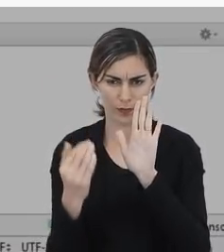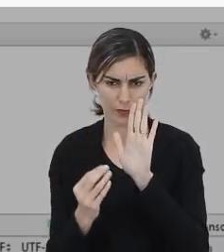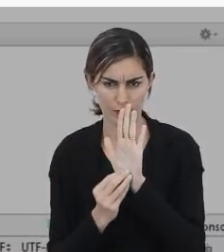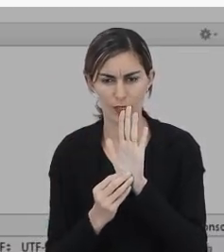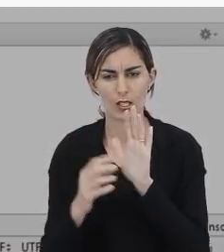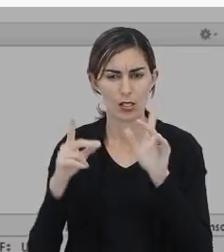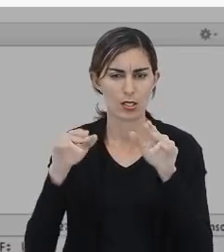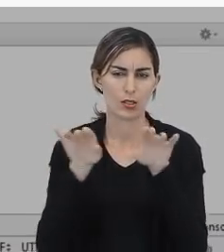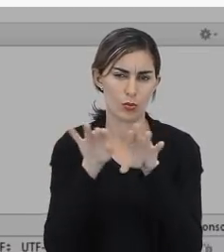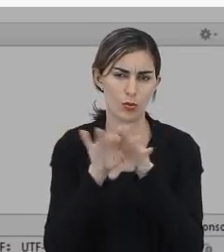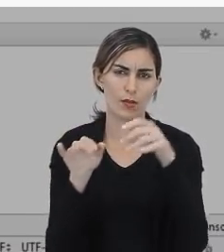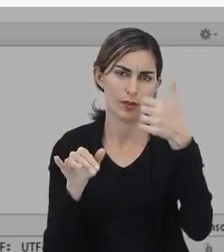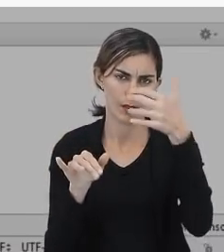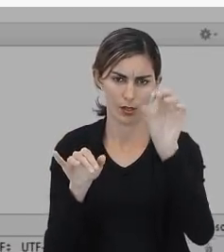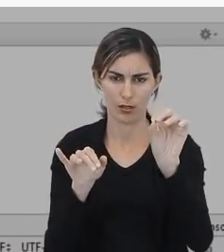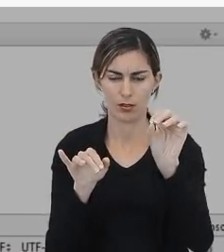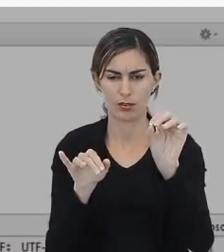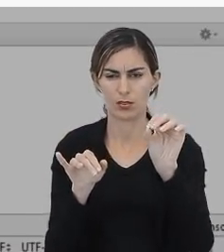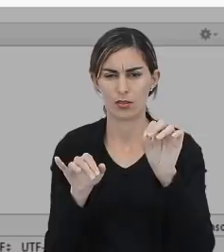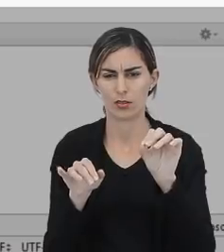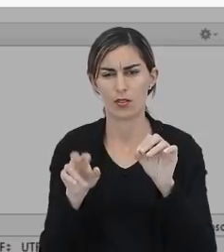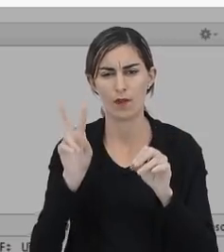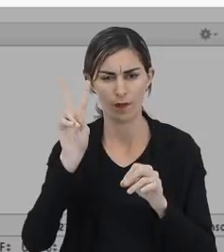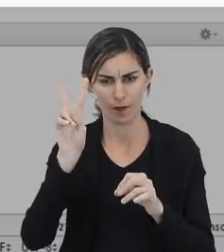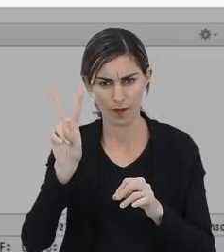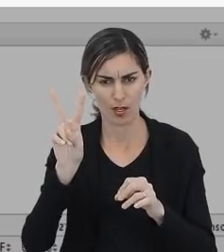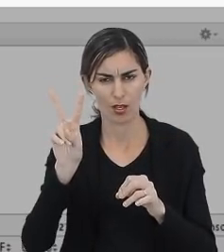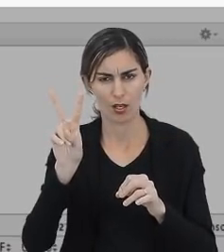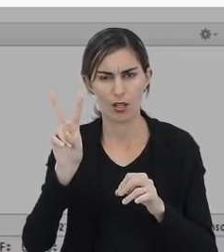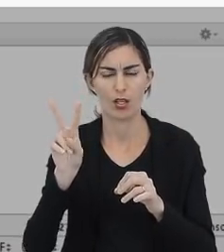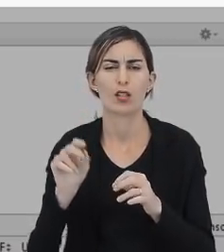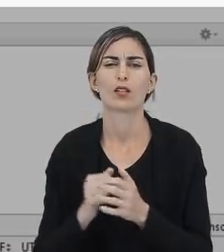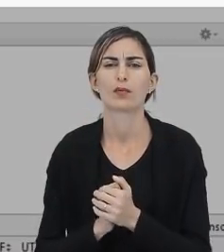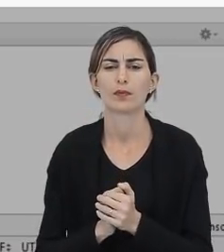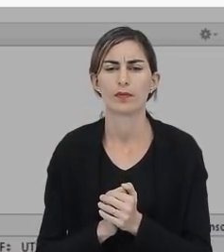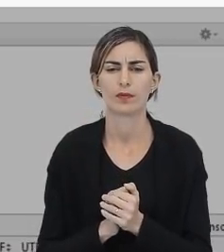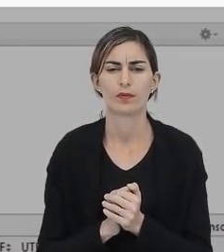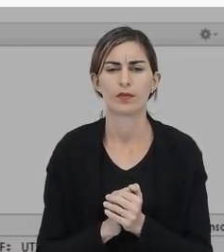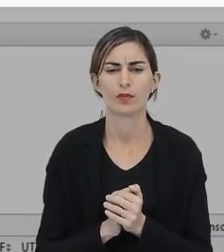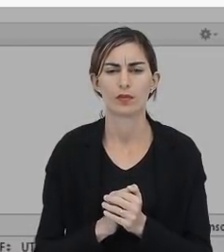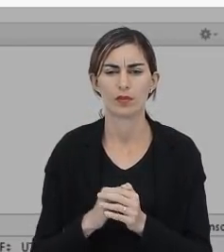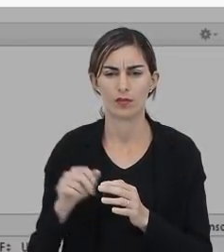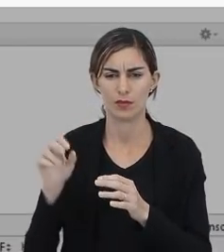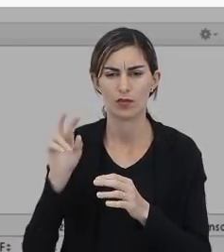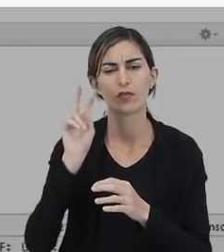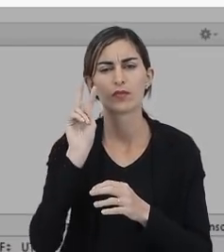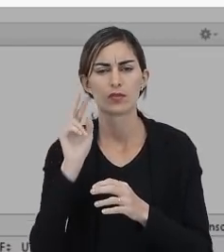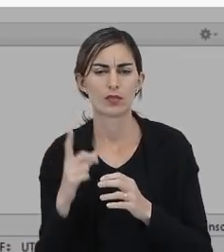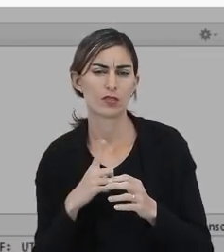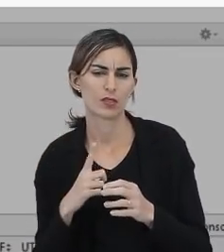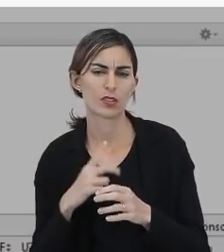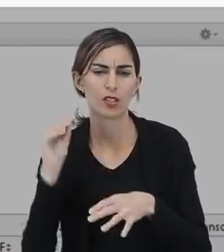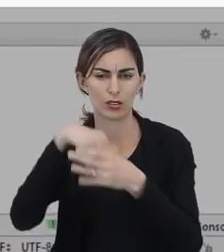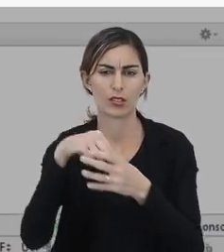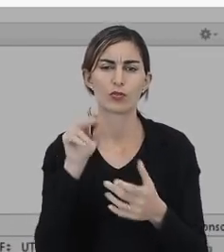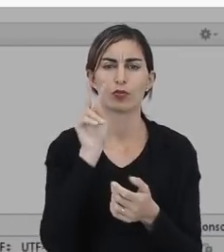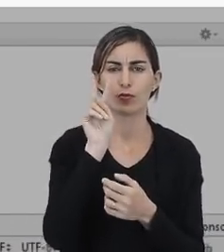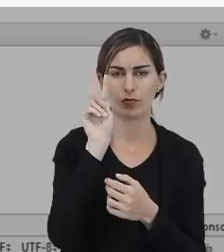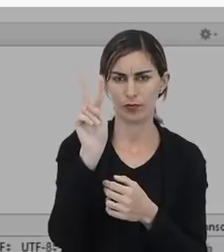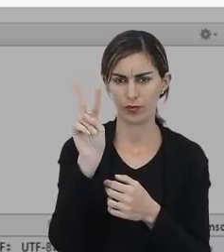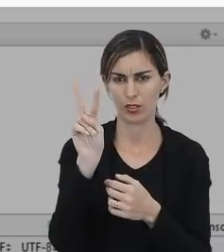Nesse caso, se ele for igual a 10, v vai receber o que existir dentro